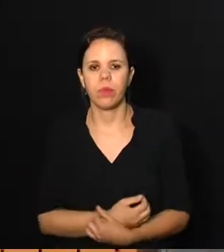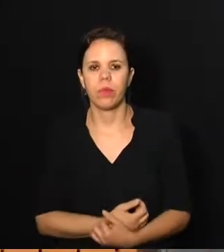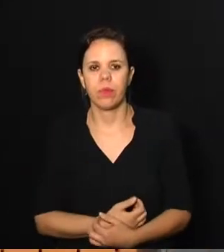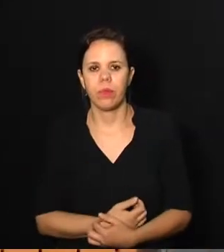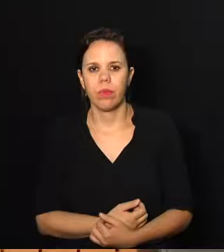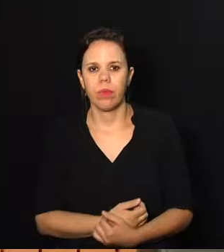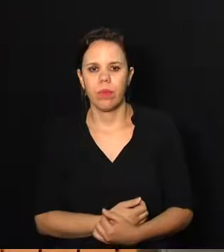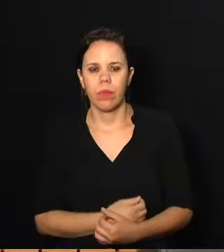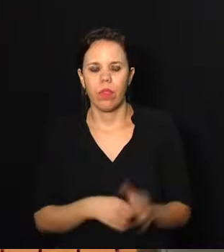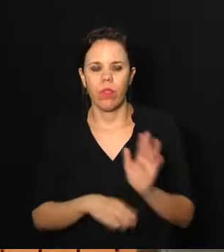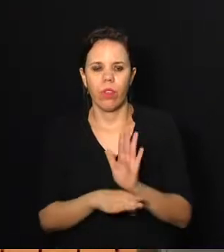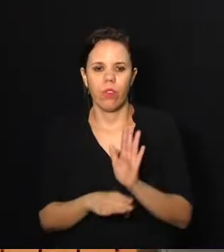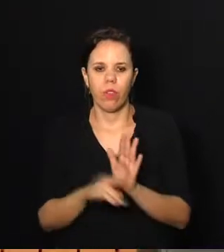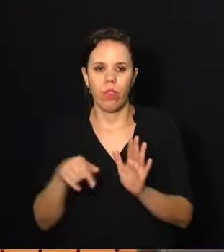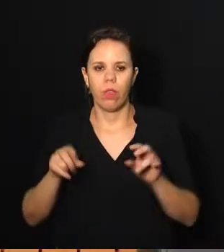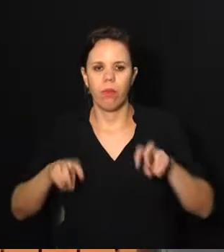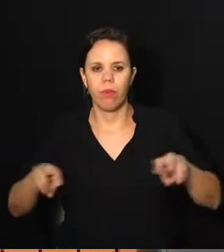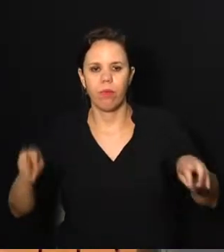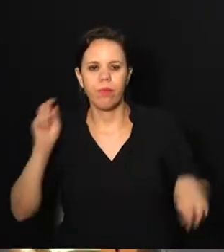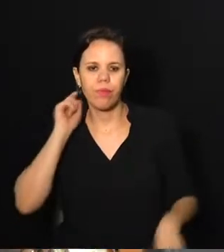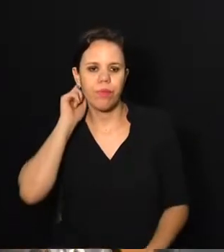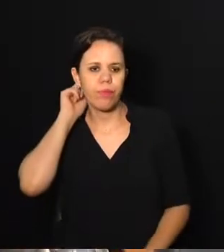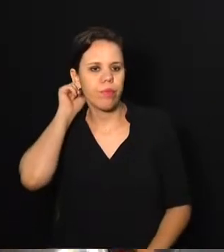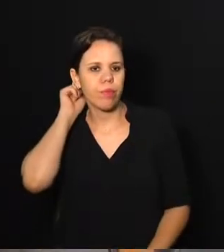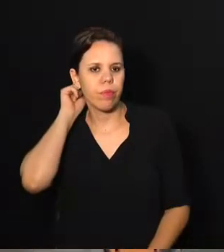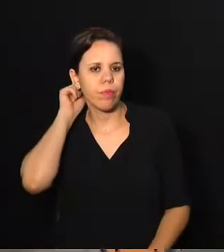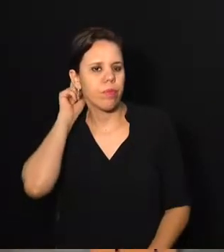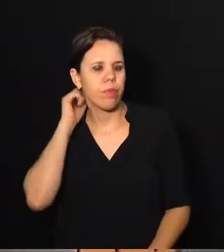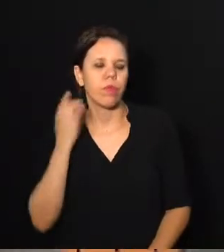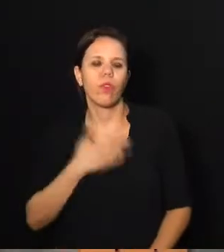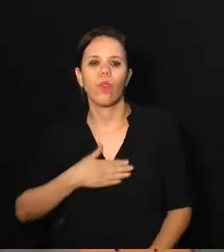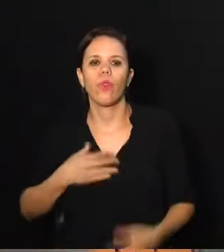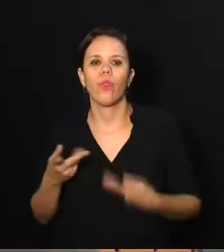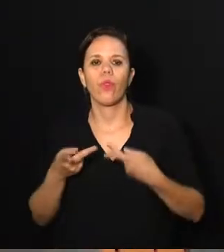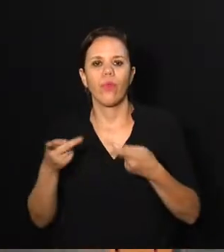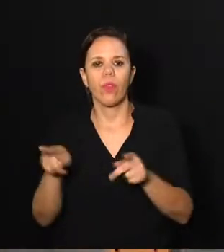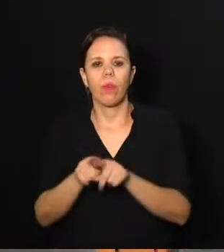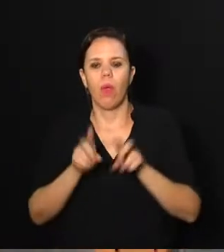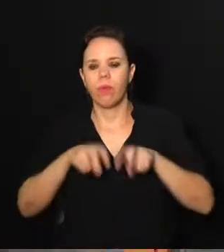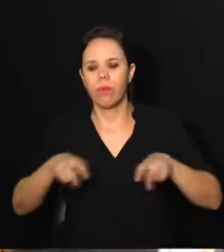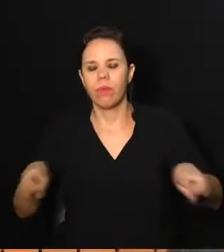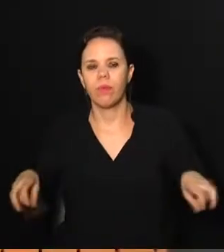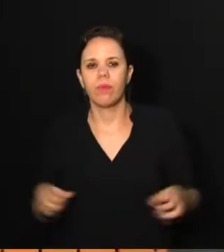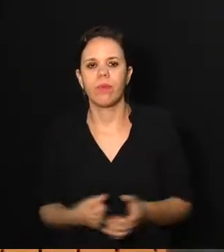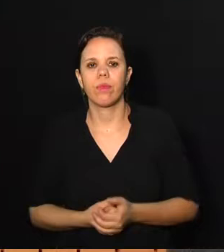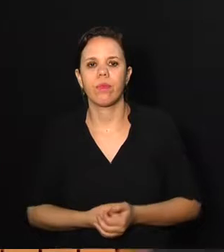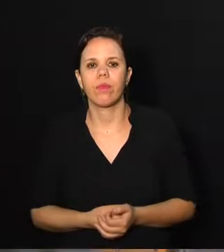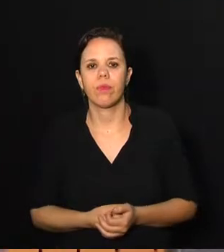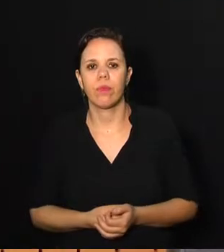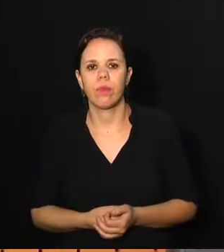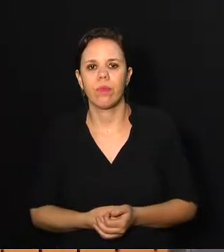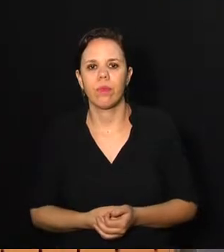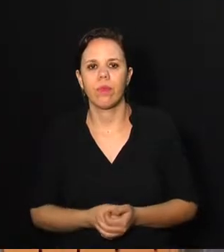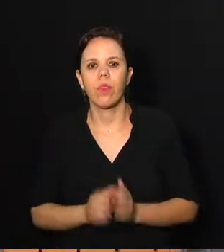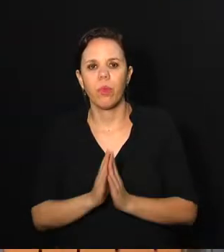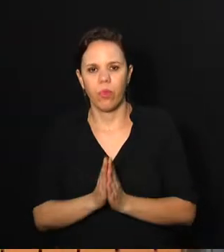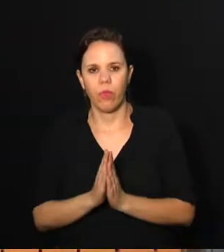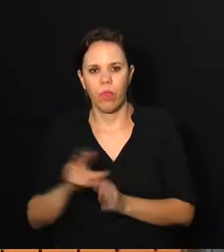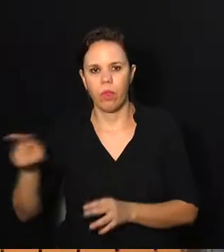Ele vai nos ajudar aqui. Gostaria também de convidar para compor a mesa, aqui em cima, por favor, aqui em